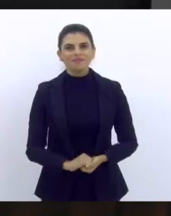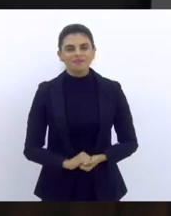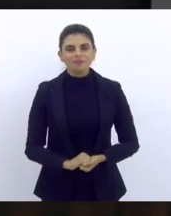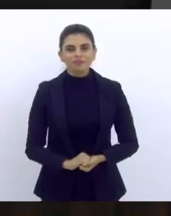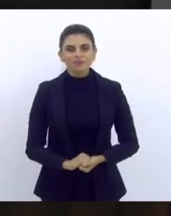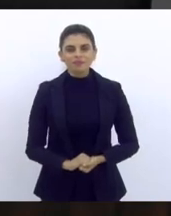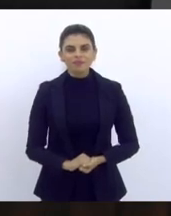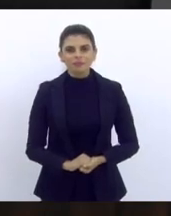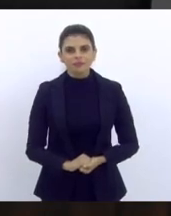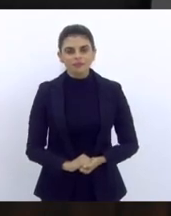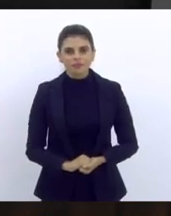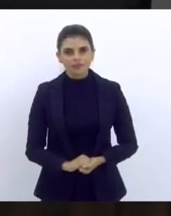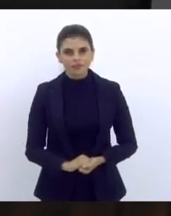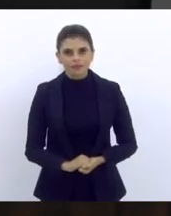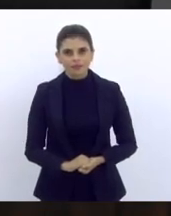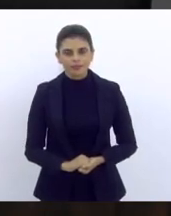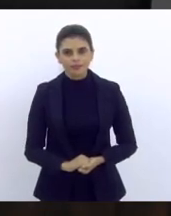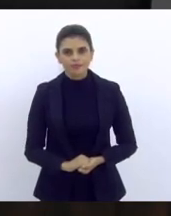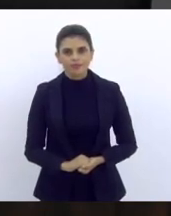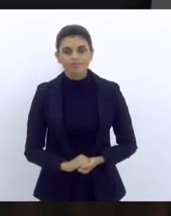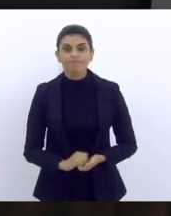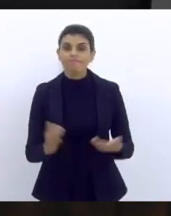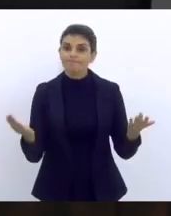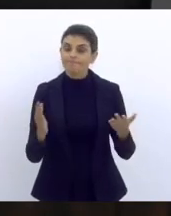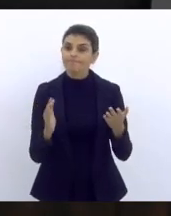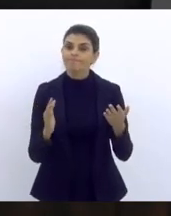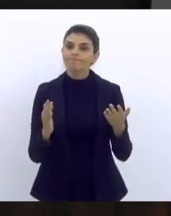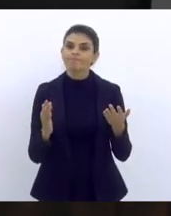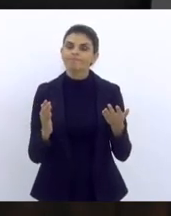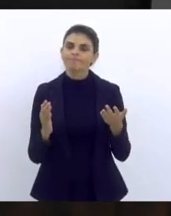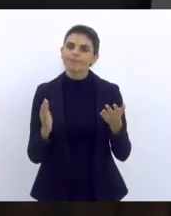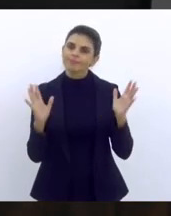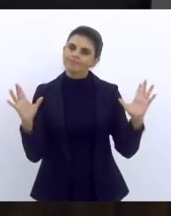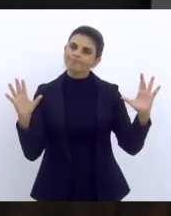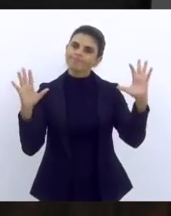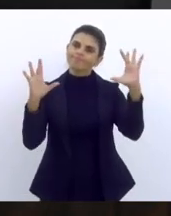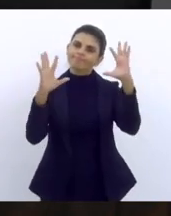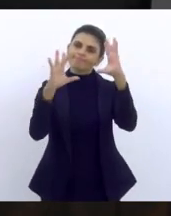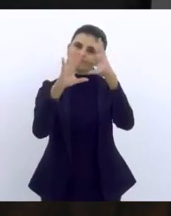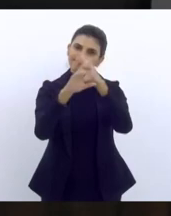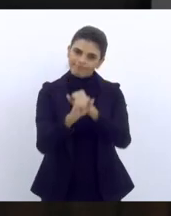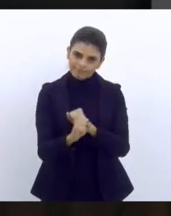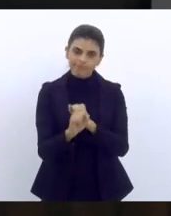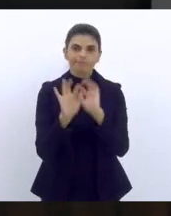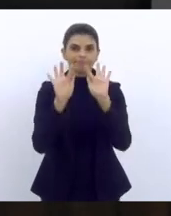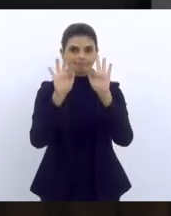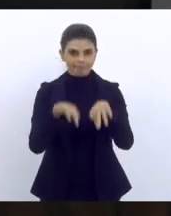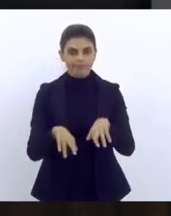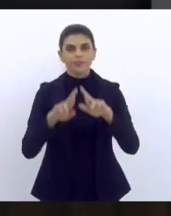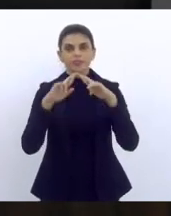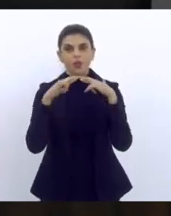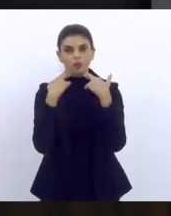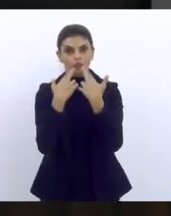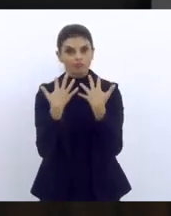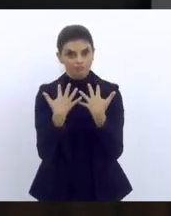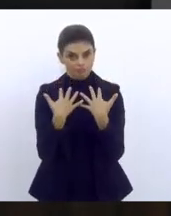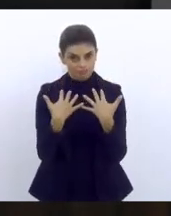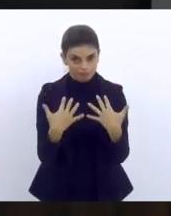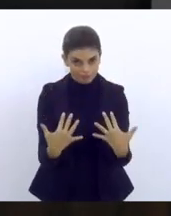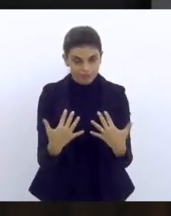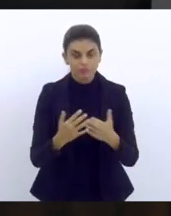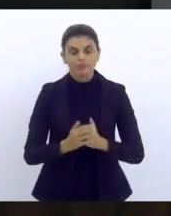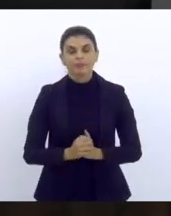Vou fazer a nossa saudação final para o encerramento da nossa sessão solene.